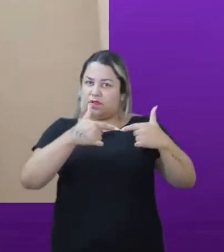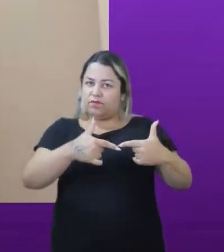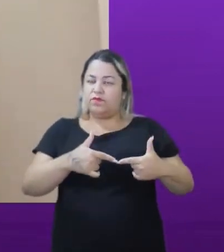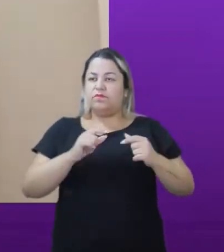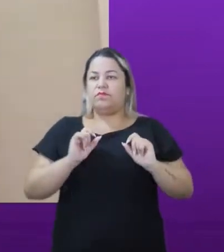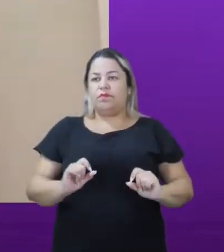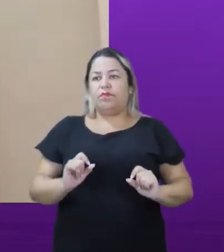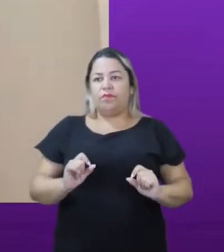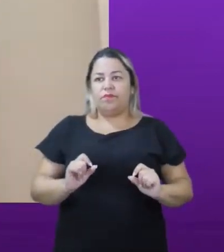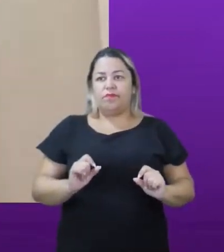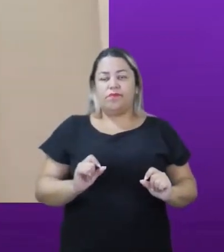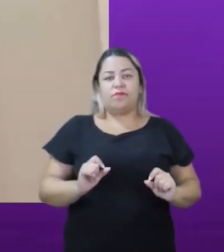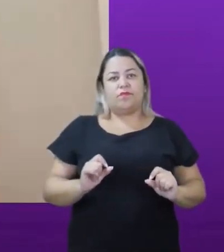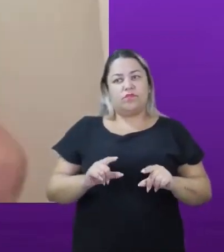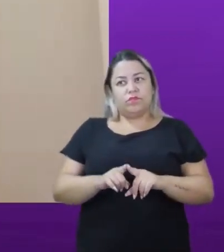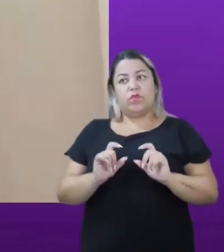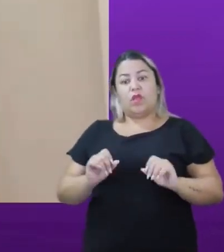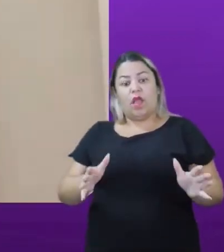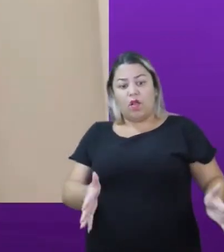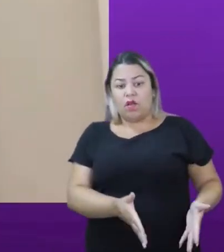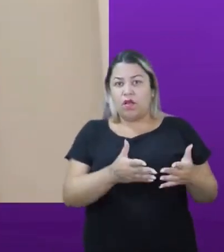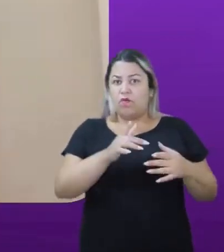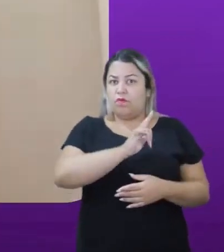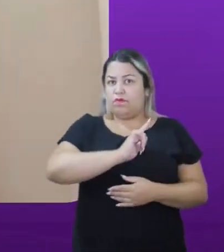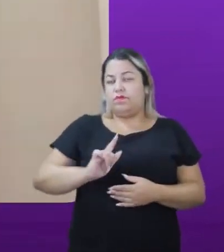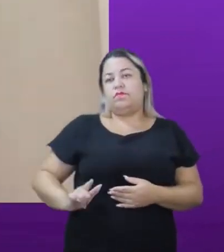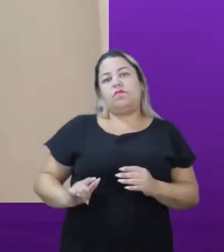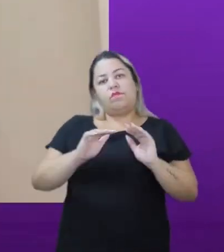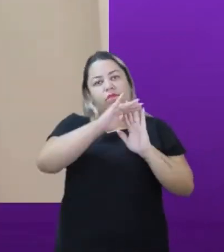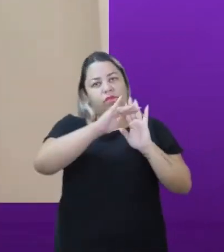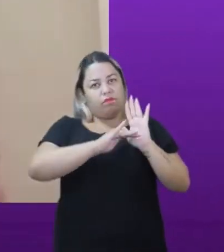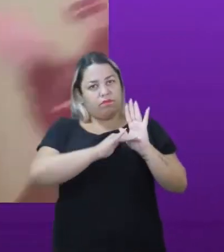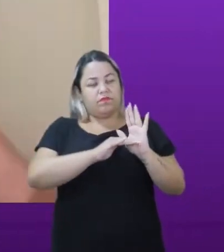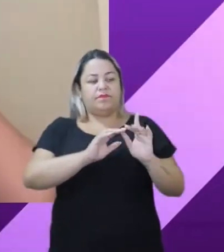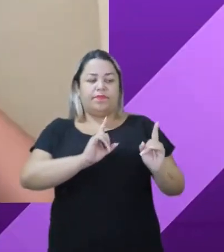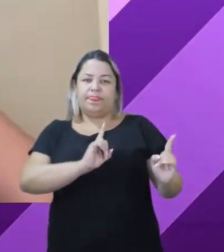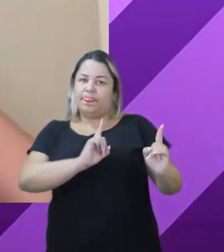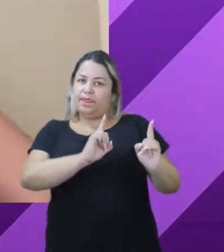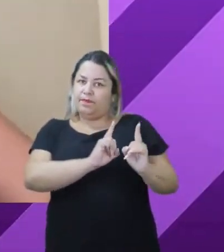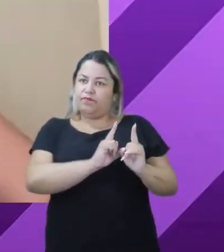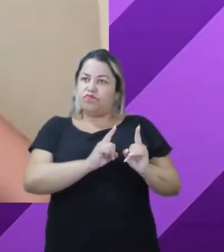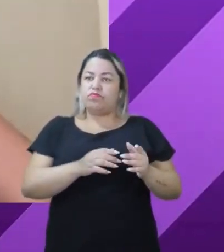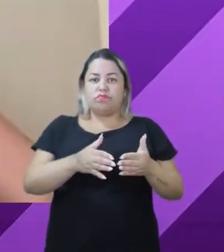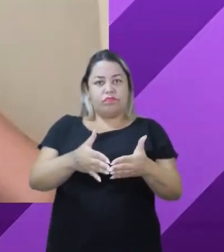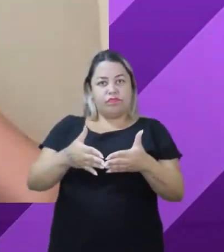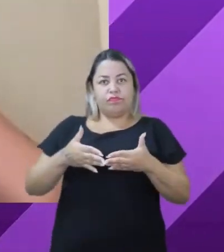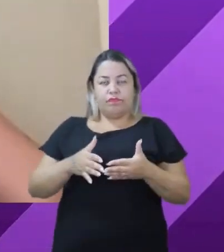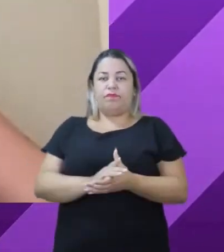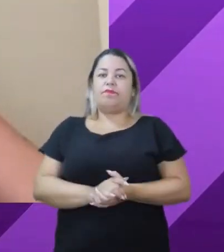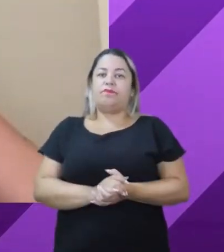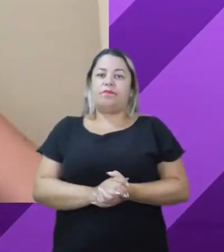tanto, né, de empurrar o governo a um programa, né, mais popular que atenda, né, as demandas,